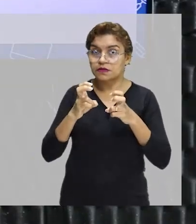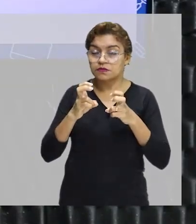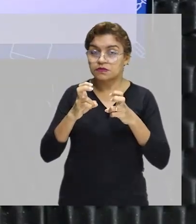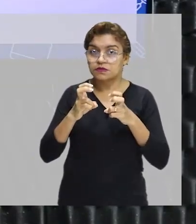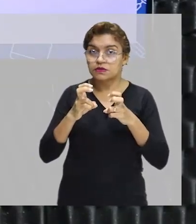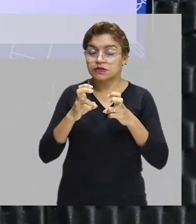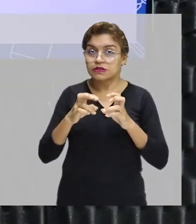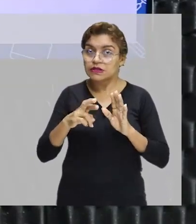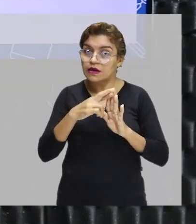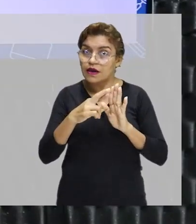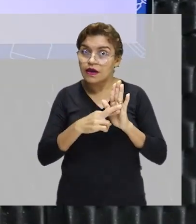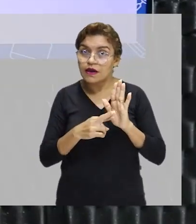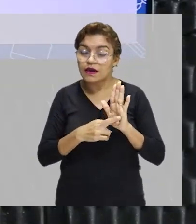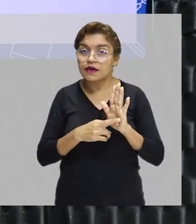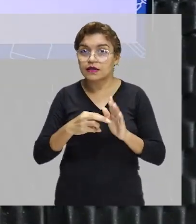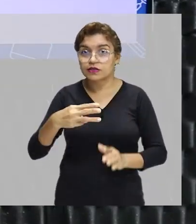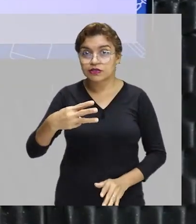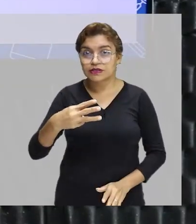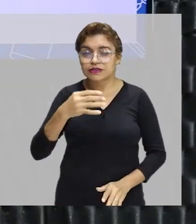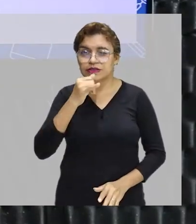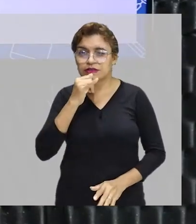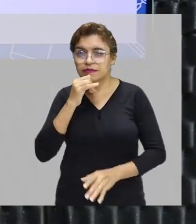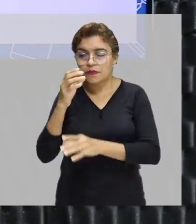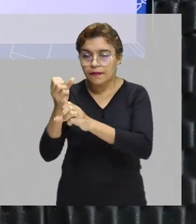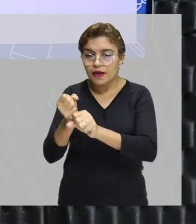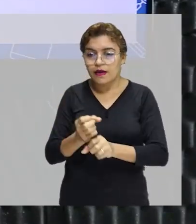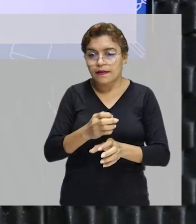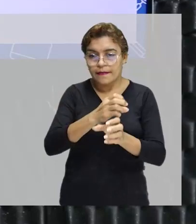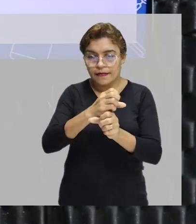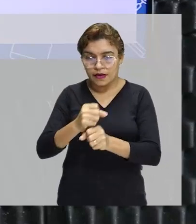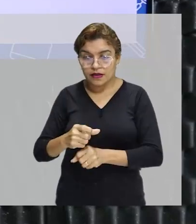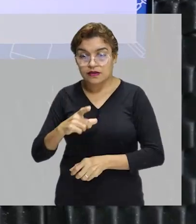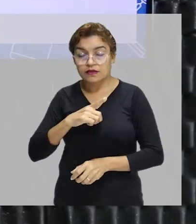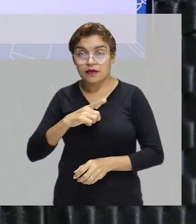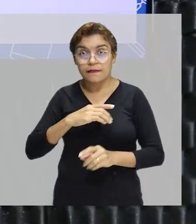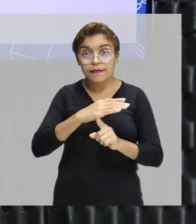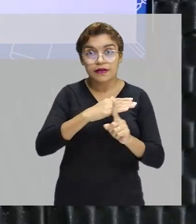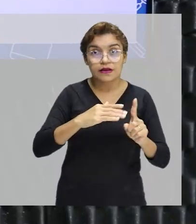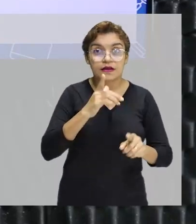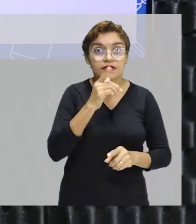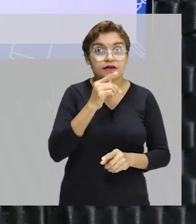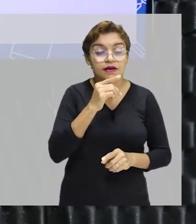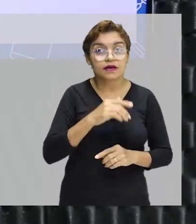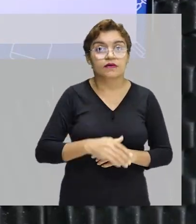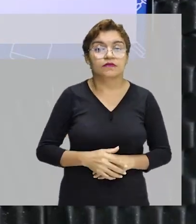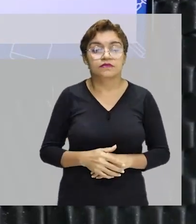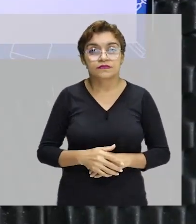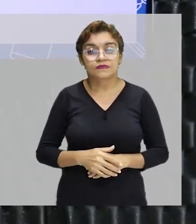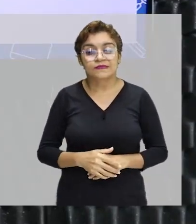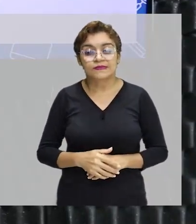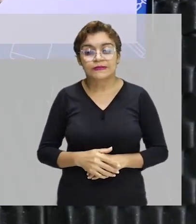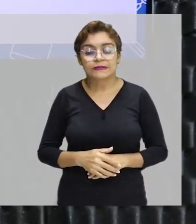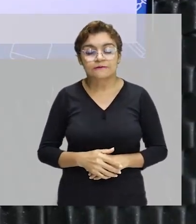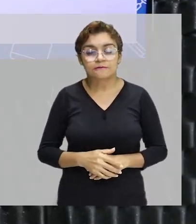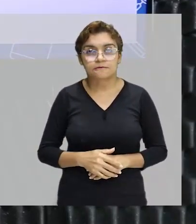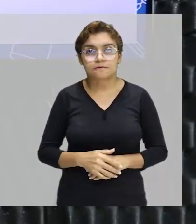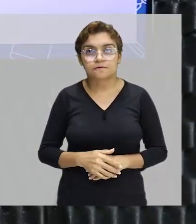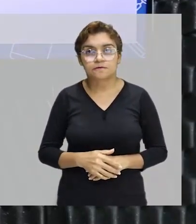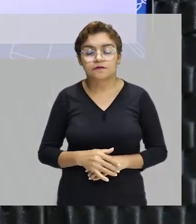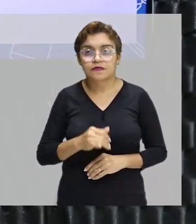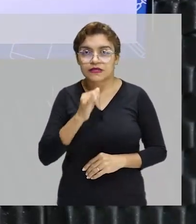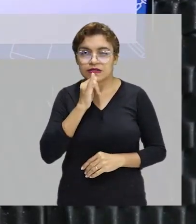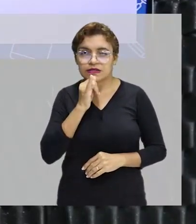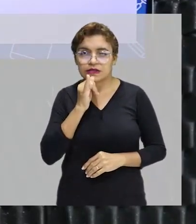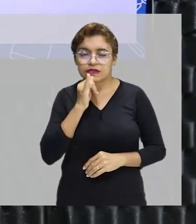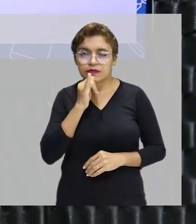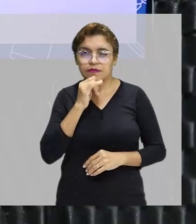3, uma regra de 3 simples. Mas, nós temos a metade da água, nós vamos ter a metade do poder